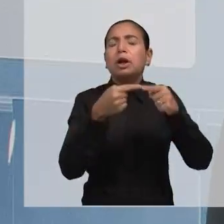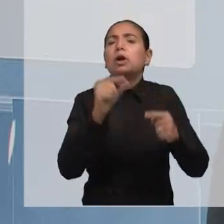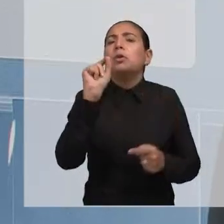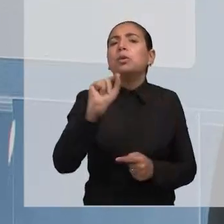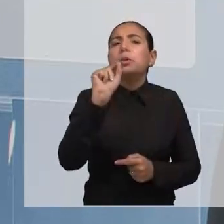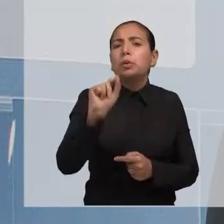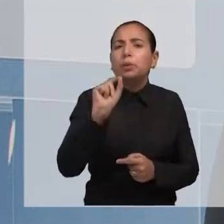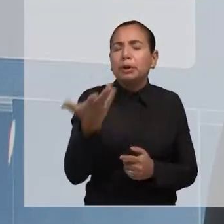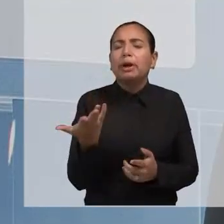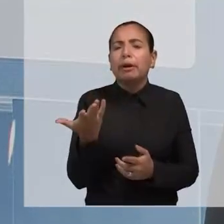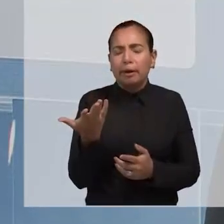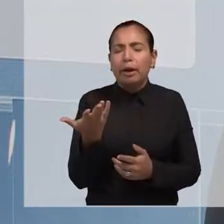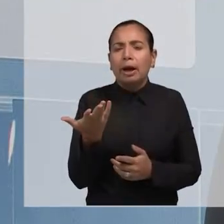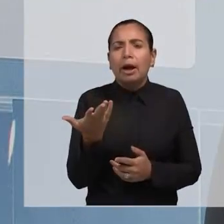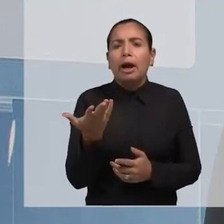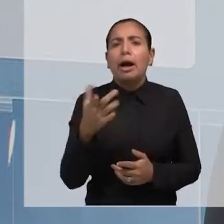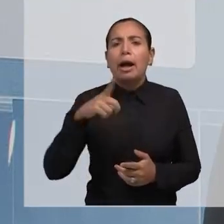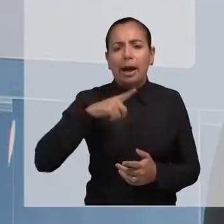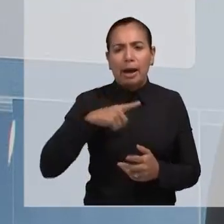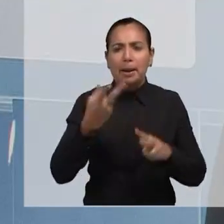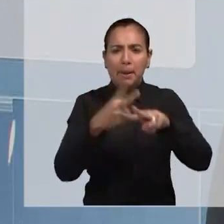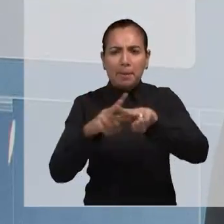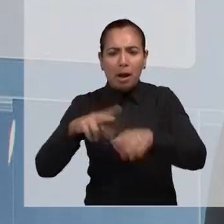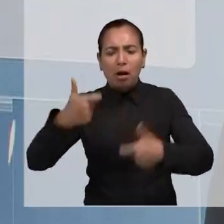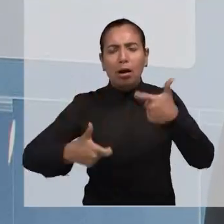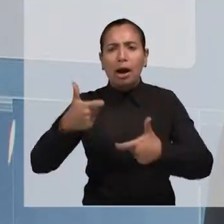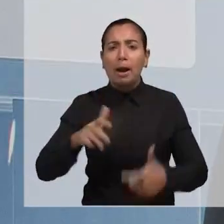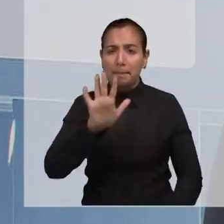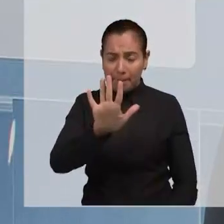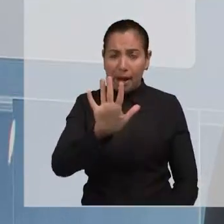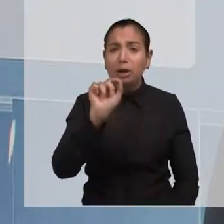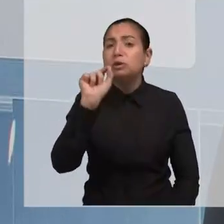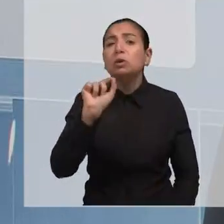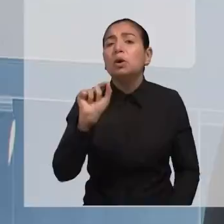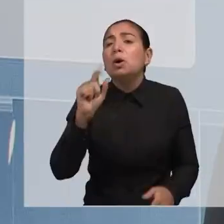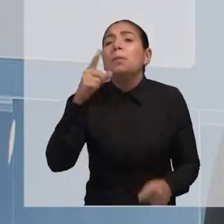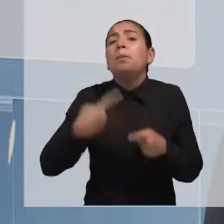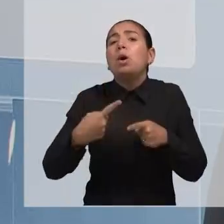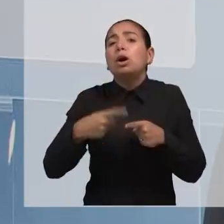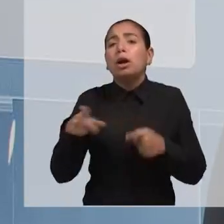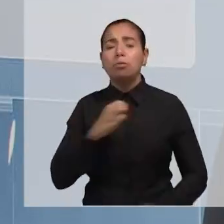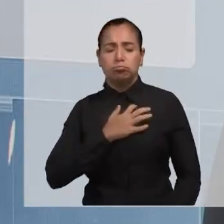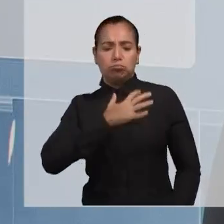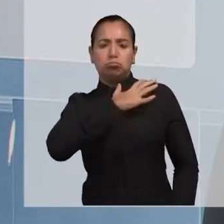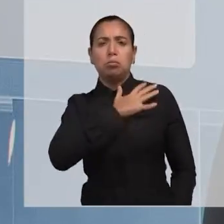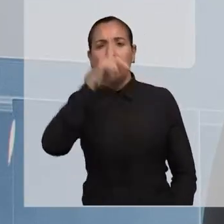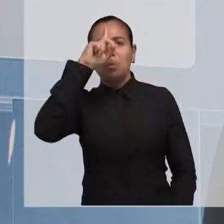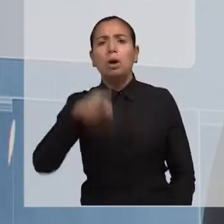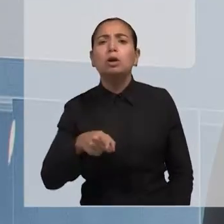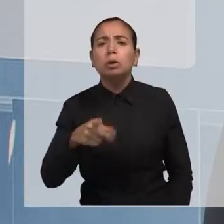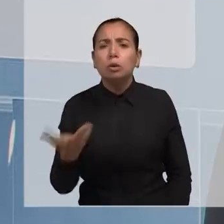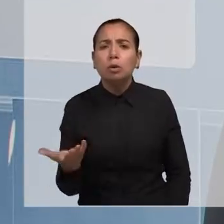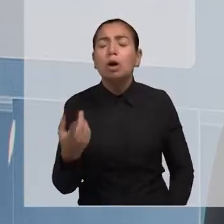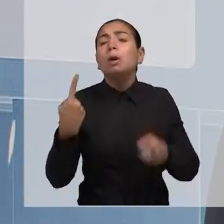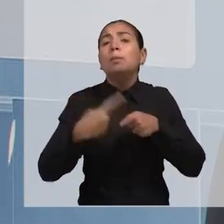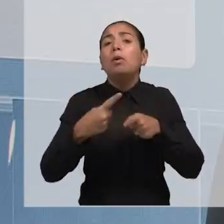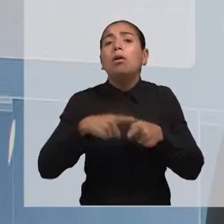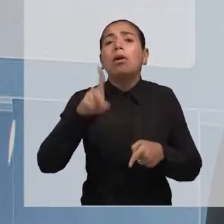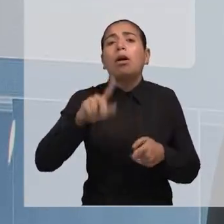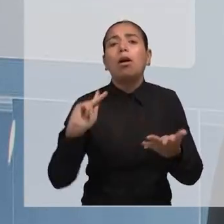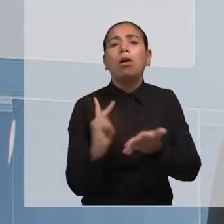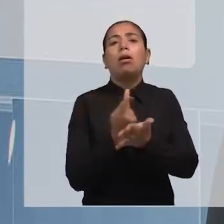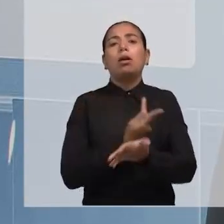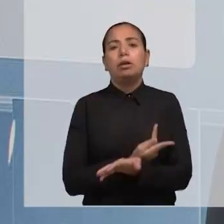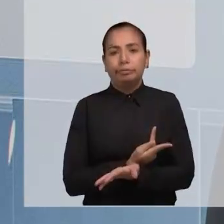em relação a prisioneiro de guerra. Mas por que ele ordenou isso? Porque foi um equívoco.